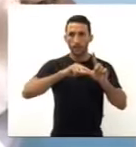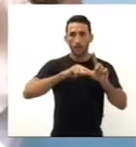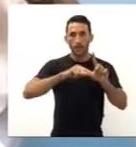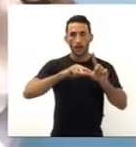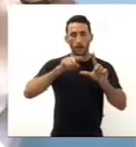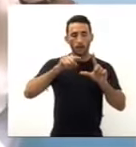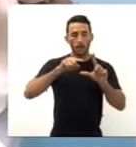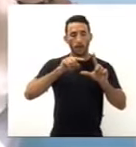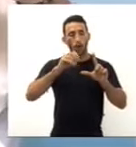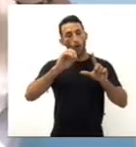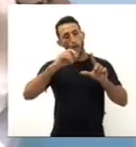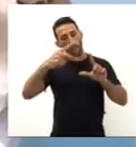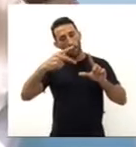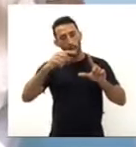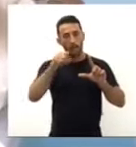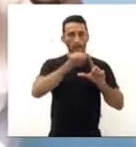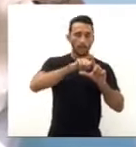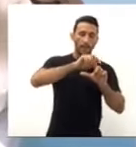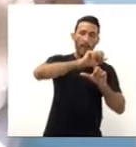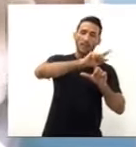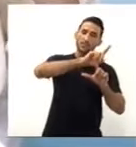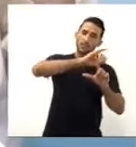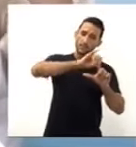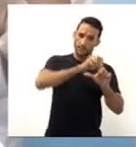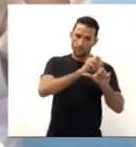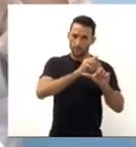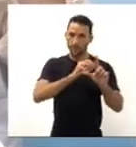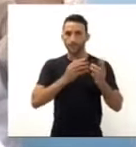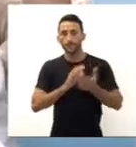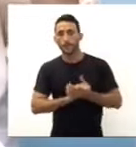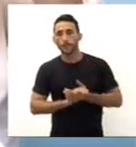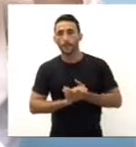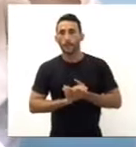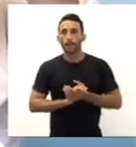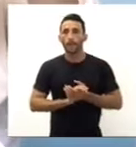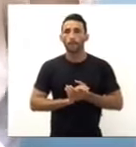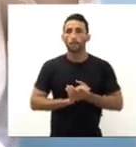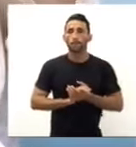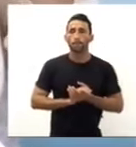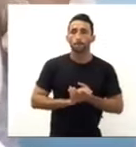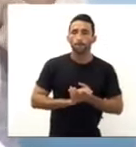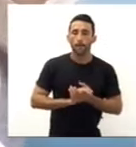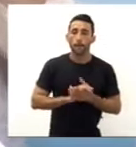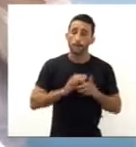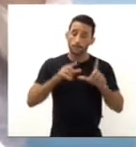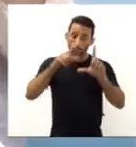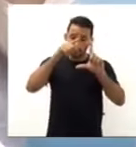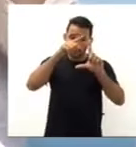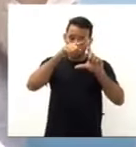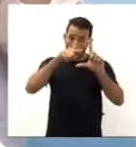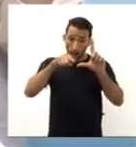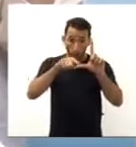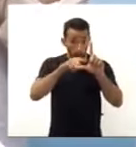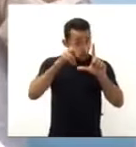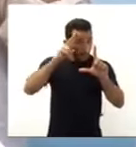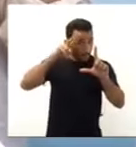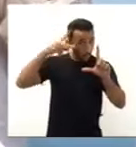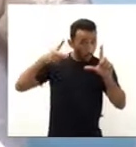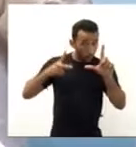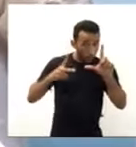esse cateto adjacente, certo? Bom, esse daqui eu tenho um triângulo que eu dividi e ele